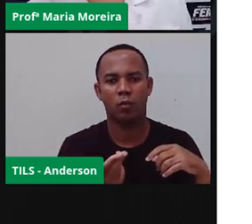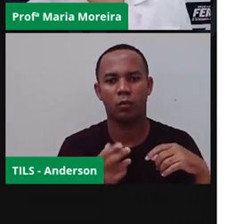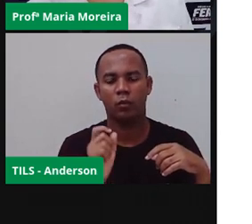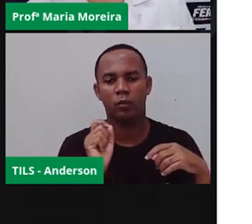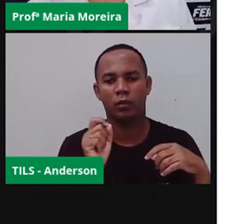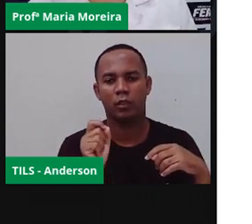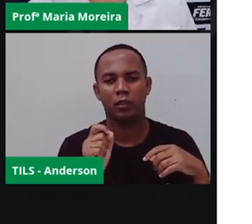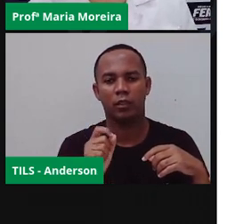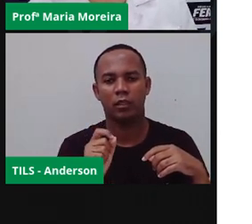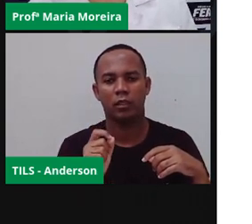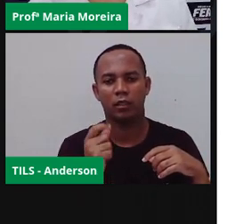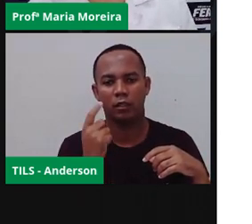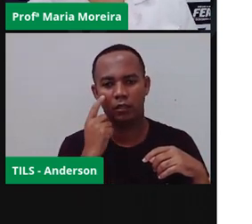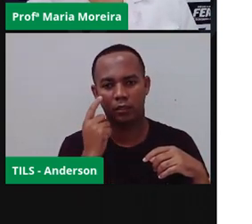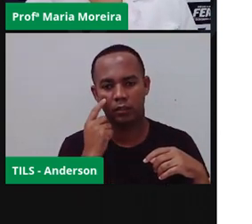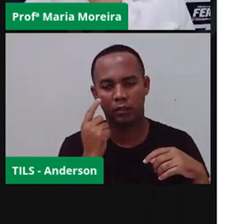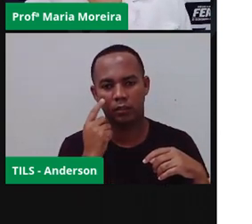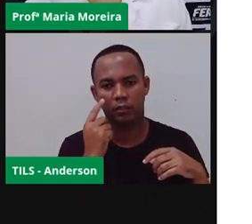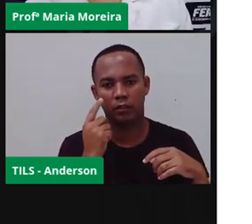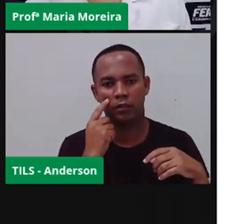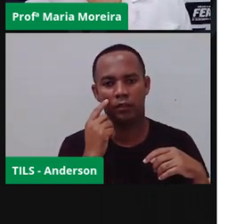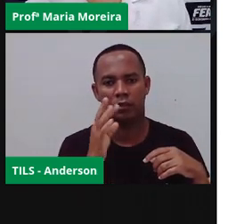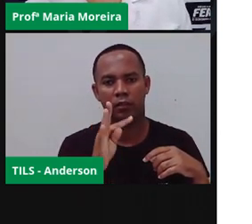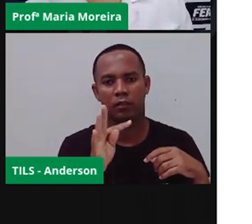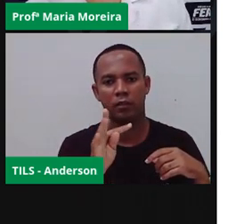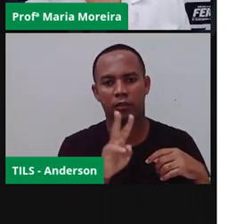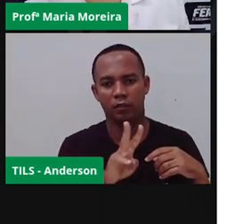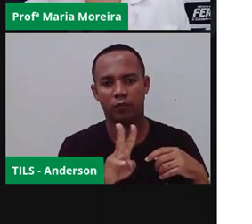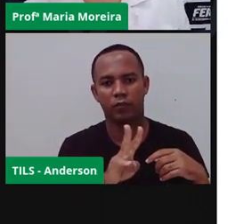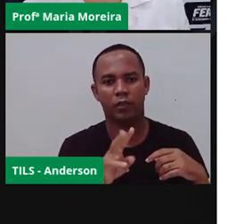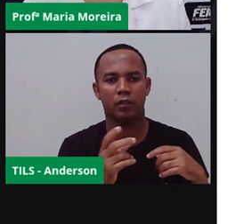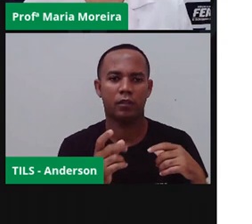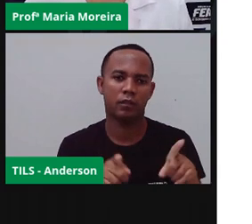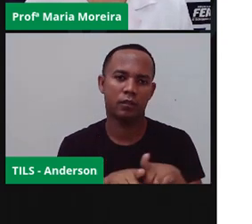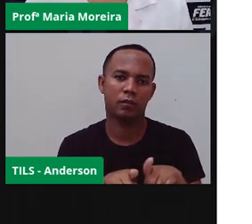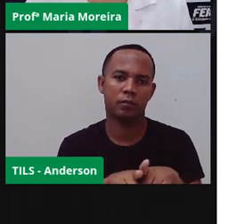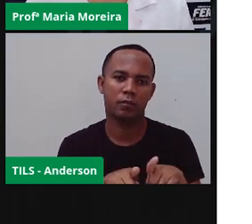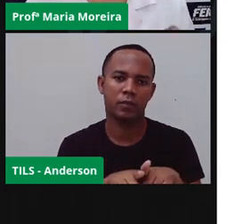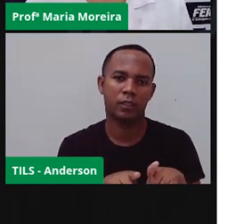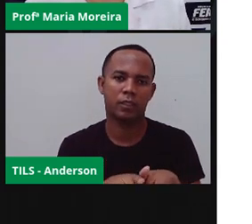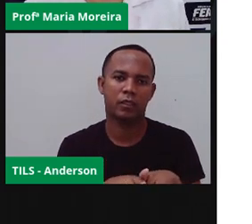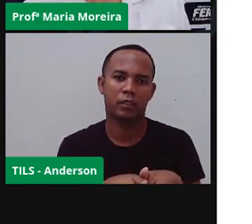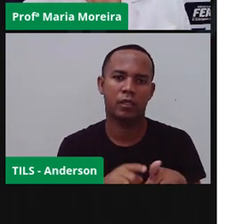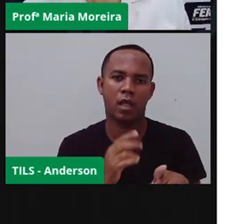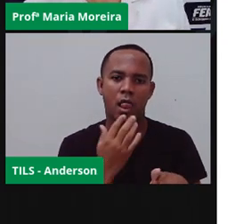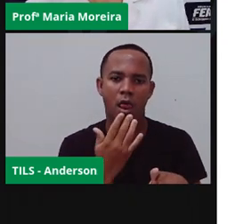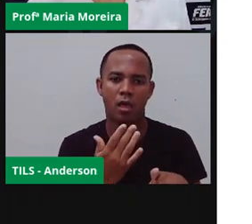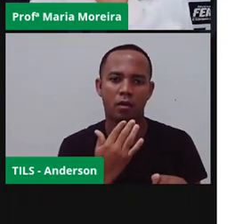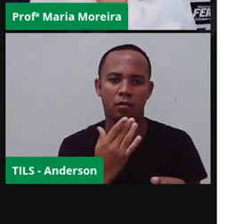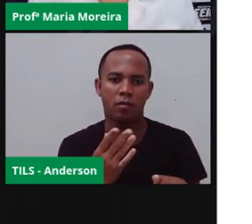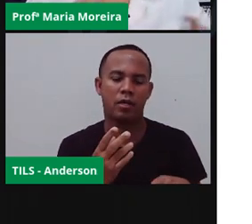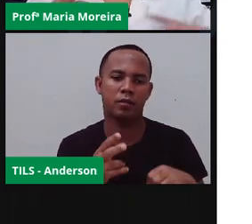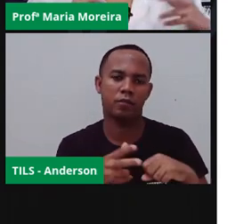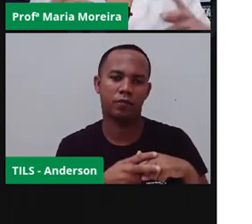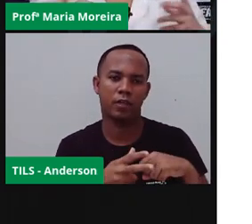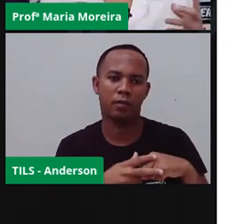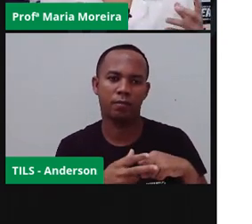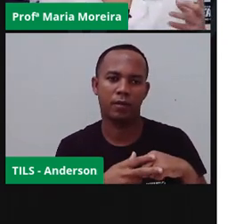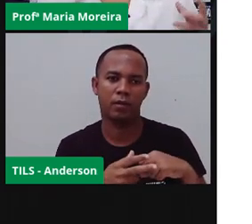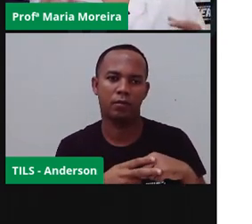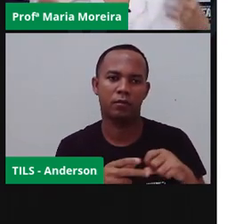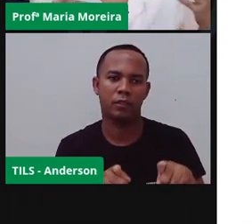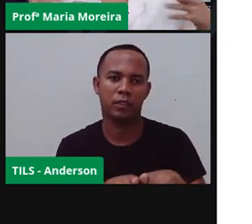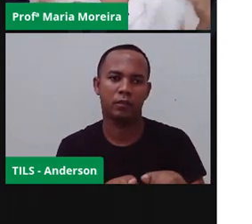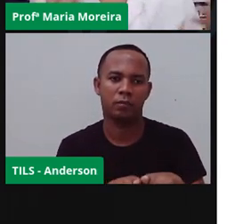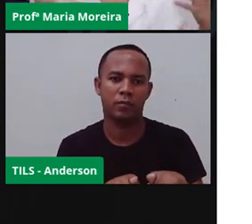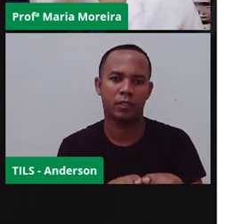meio das redes sociais e televisão. Nesse tipo, é mais frequente o uso da linguagem verbal. Por quê? Porque a charge